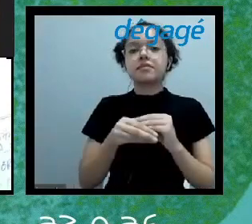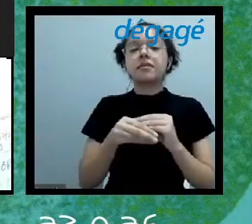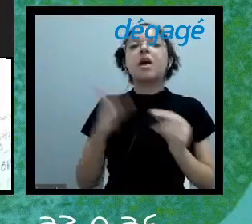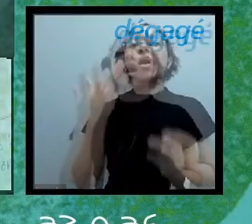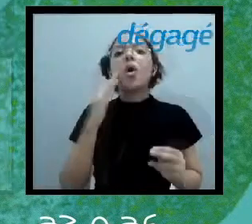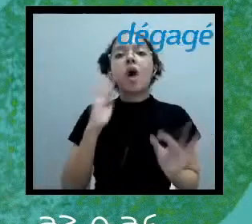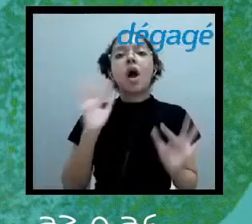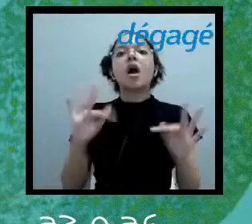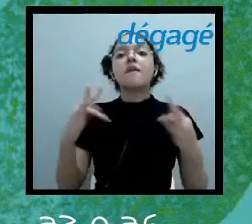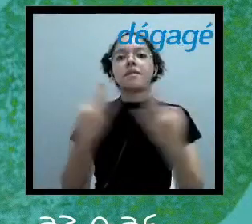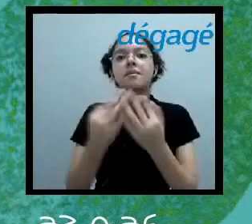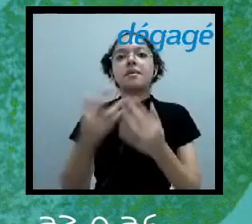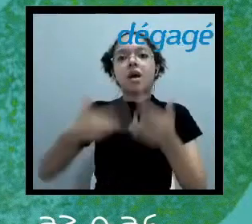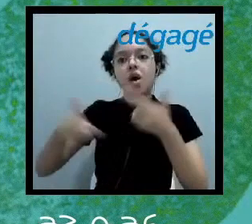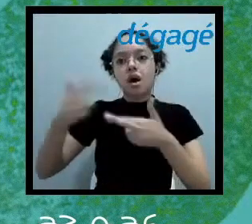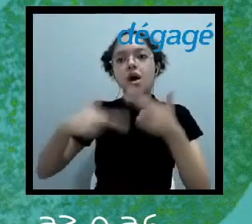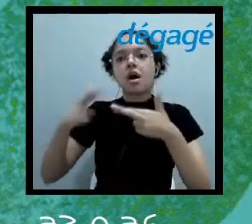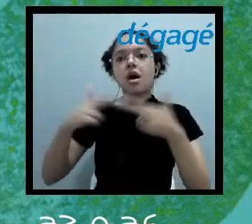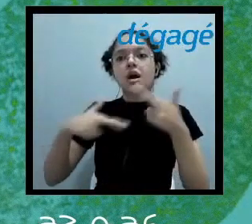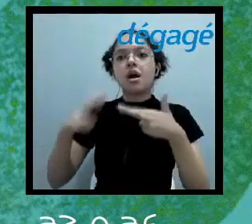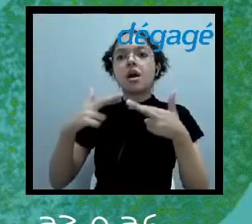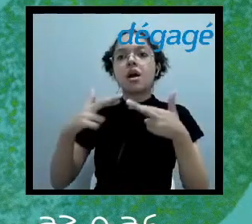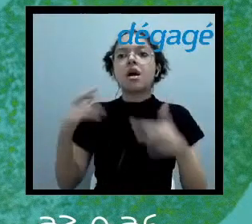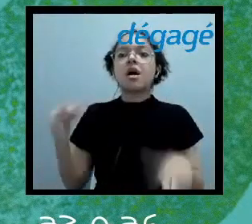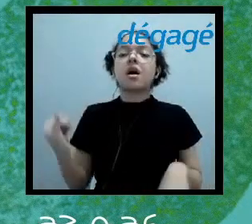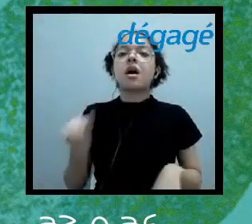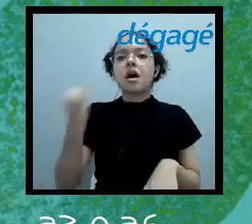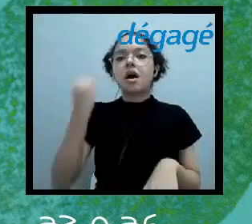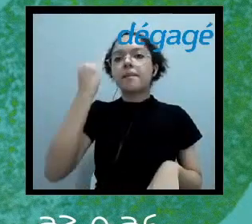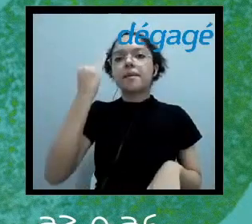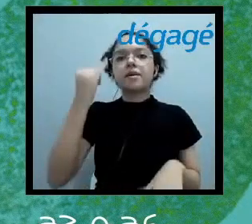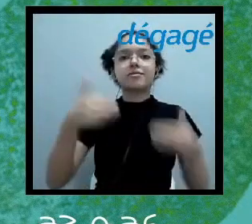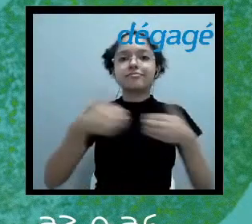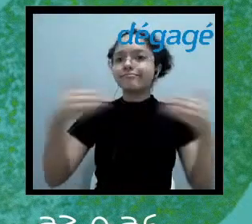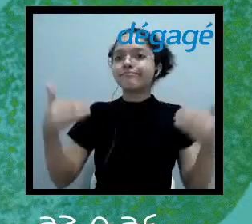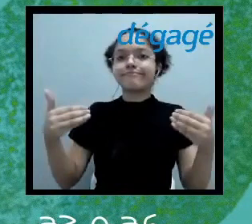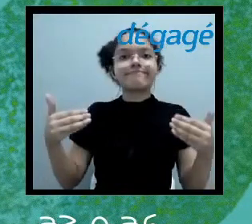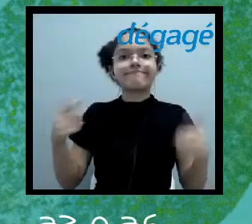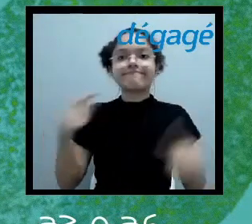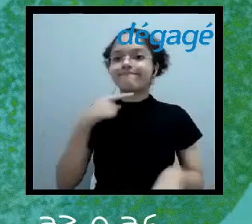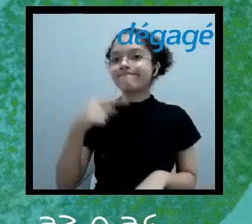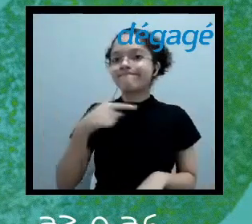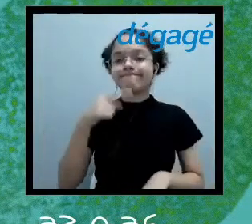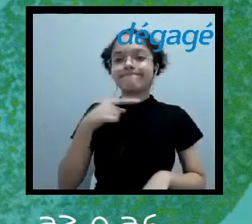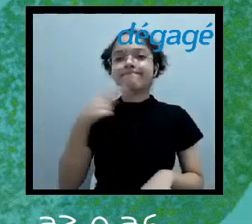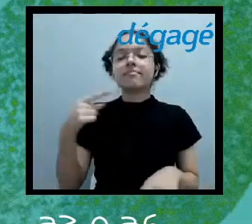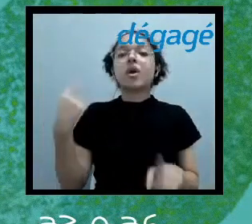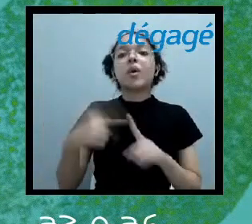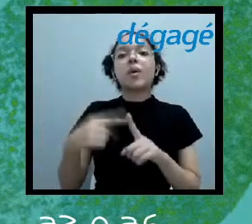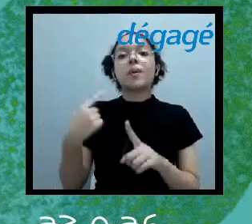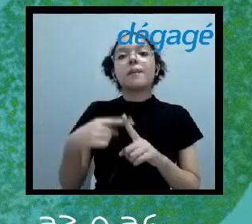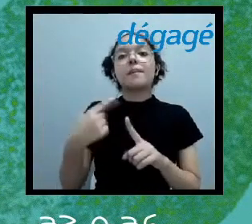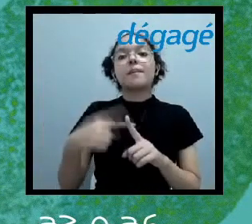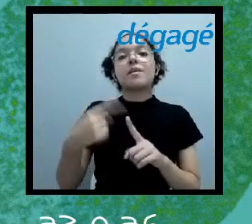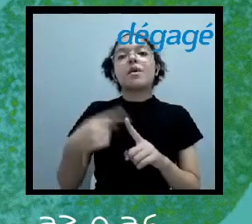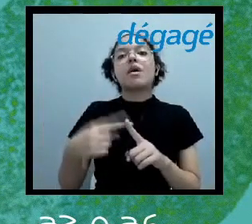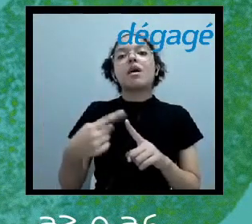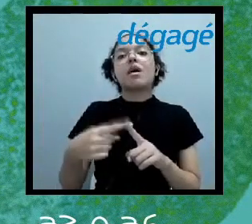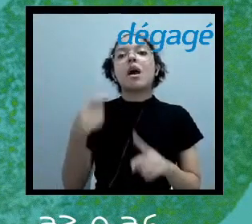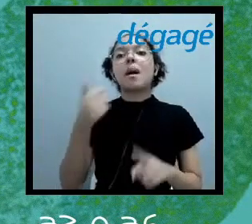assim, é o que você falou, não dá para separar. Não dá para separar, até porque, principalmente quando a gente está falando dessas